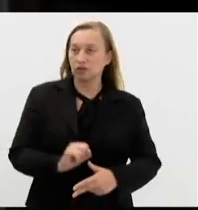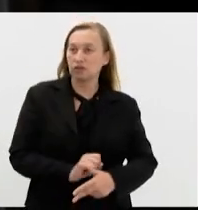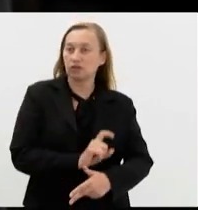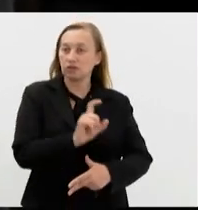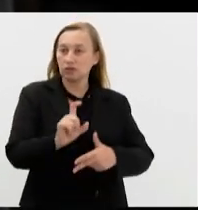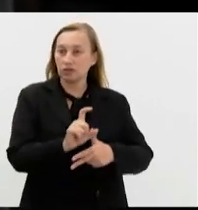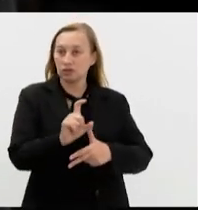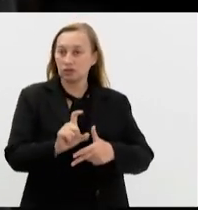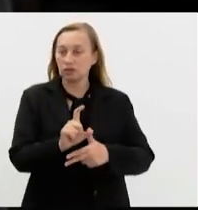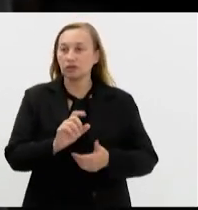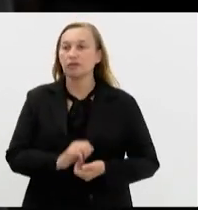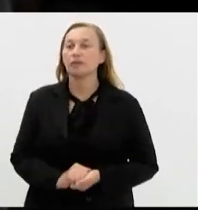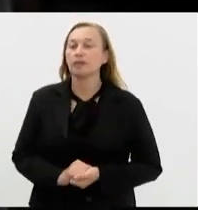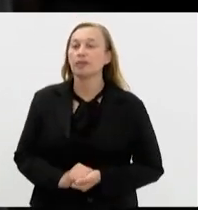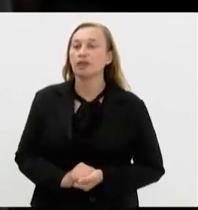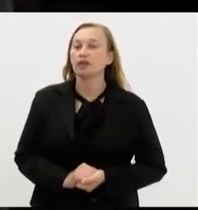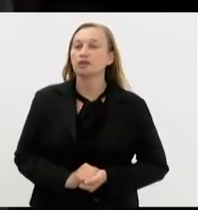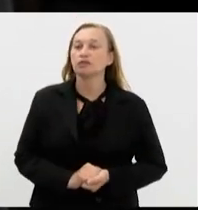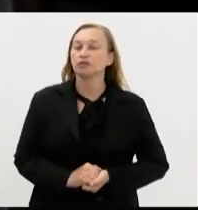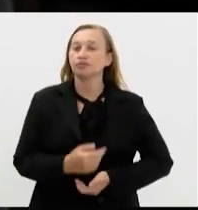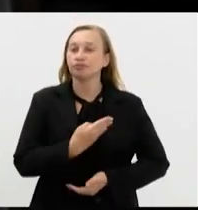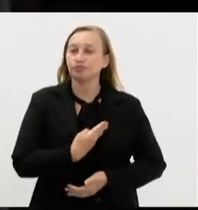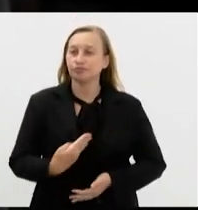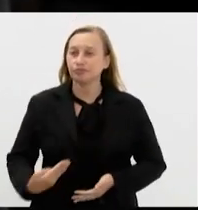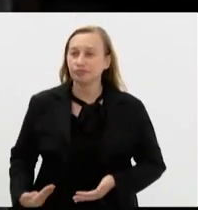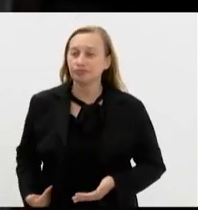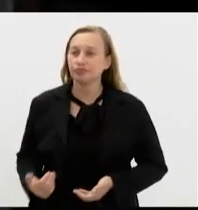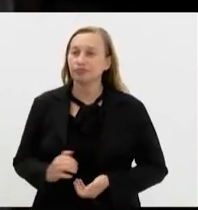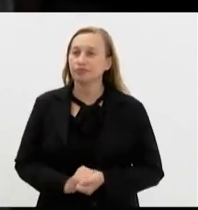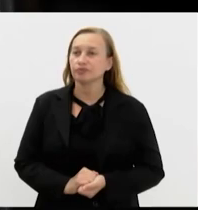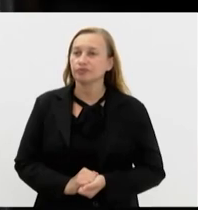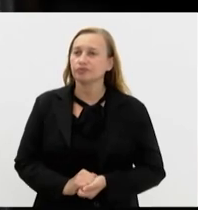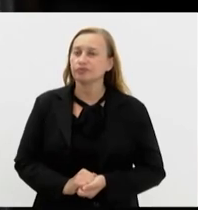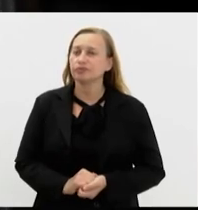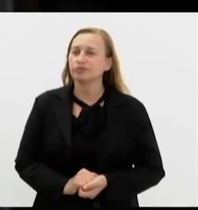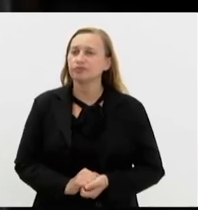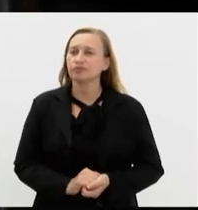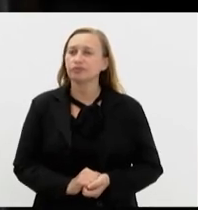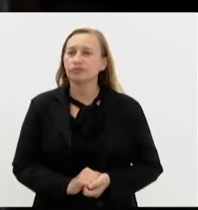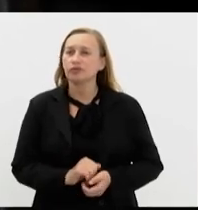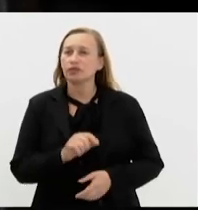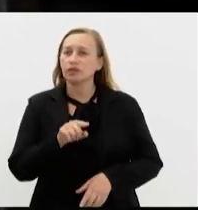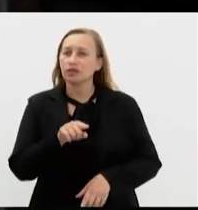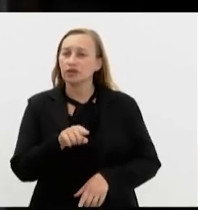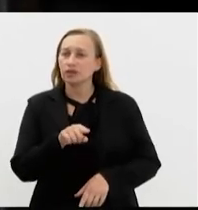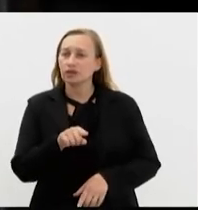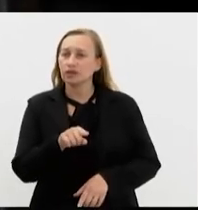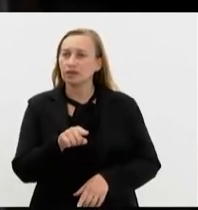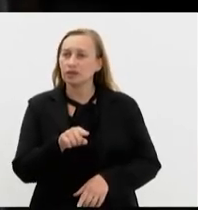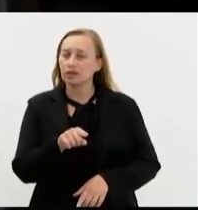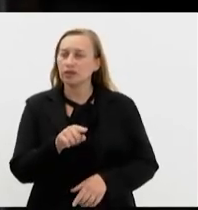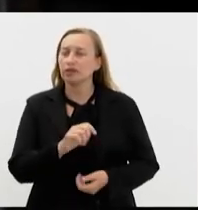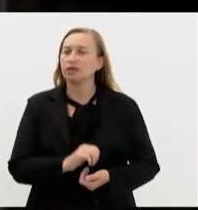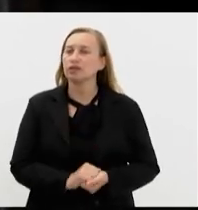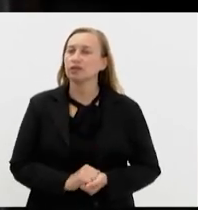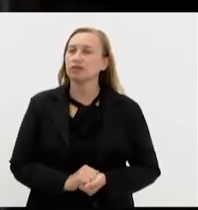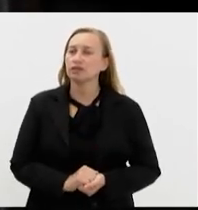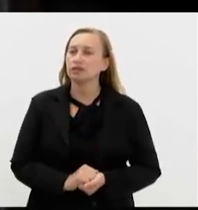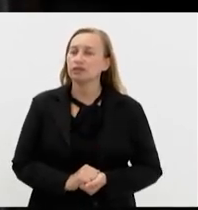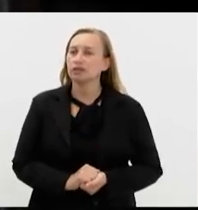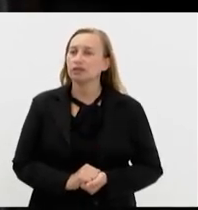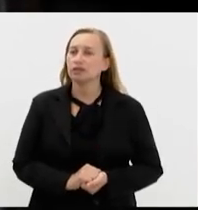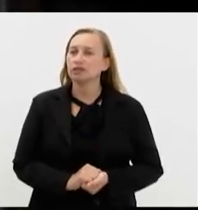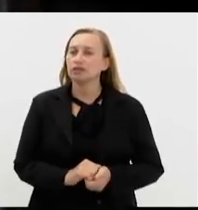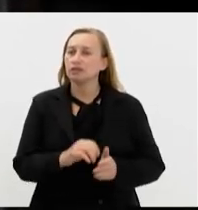a lei 9504 naquele rol de dispositivos que trata das condutas